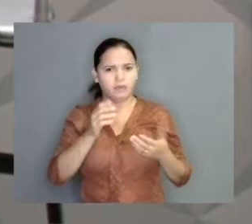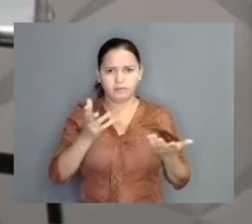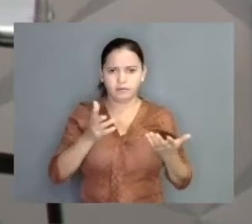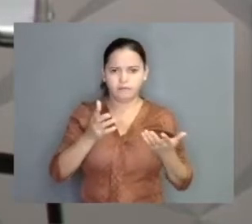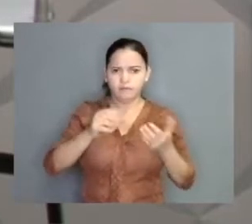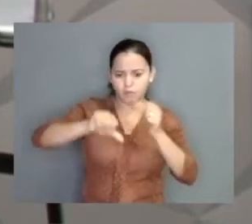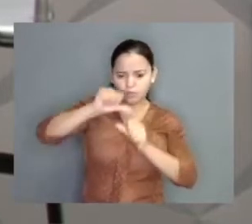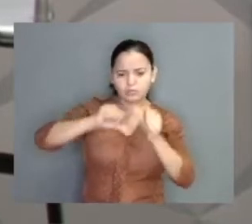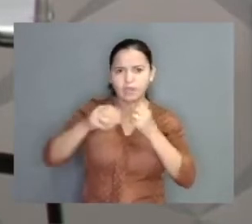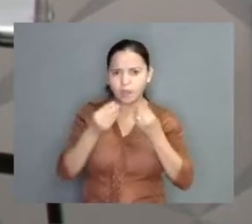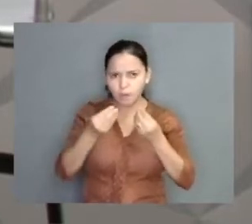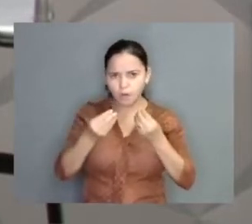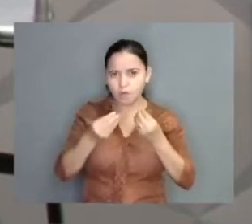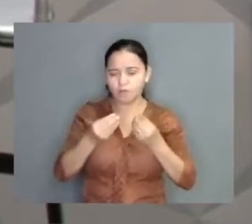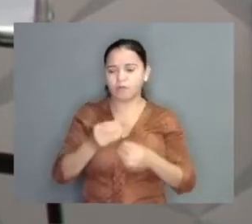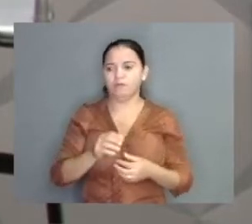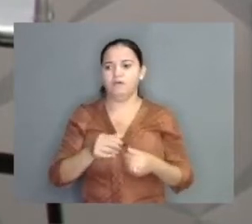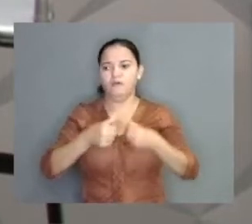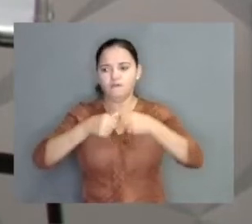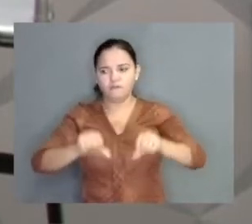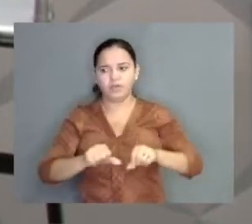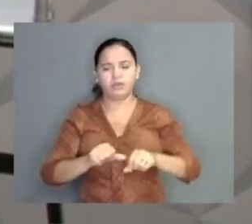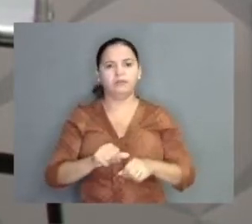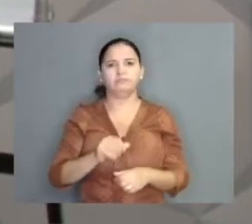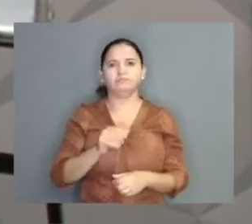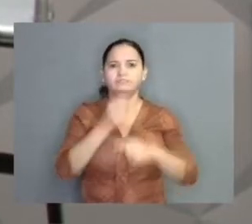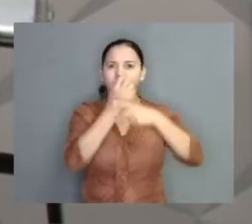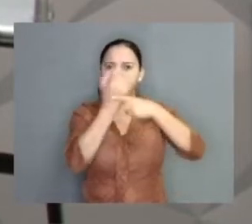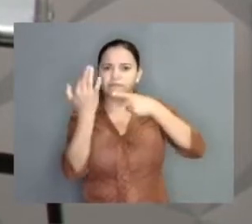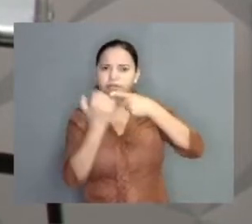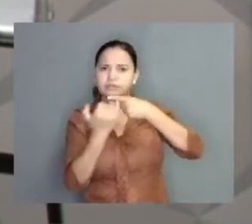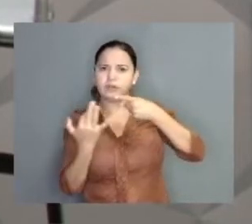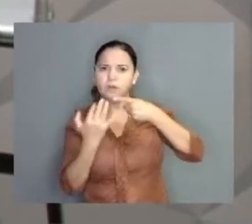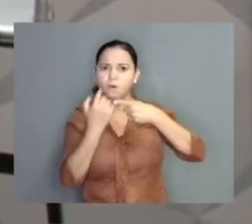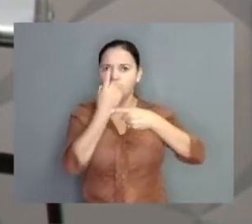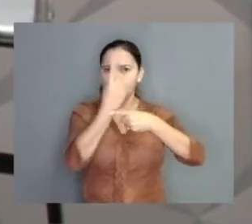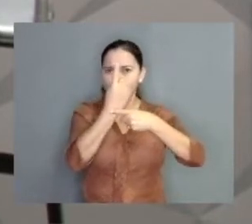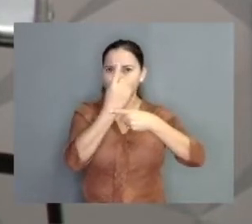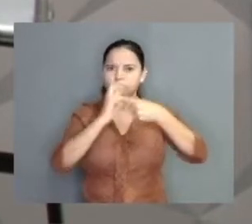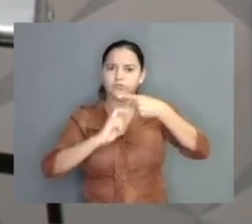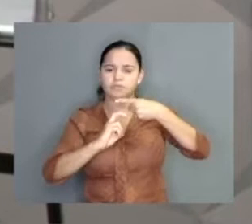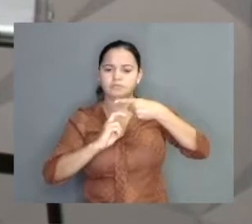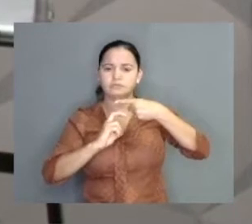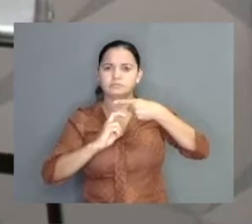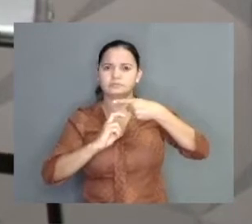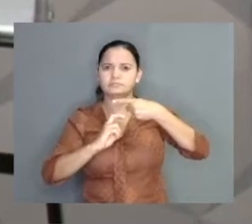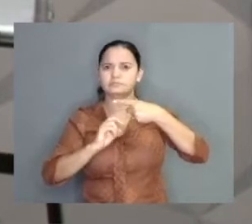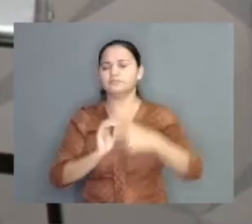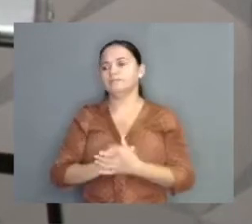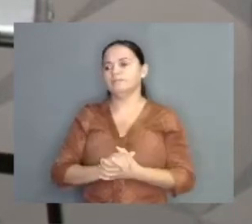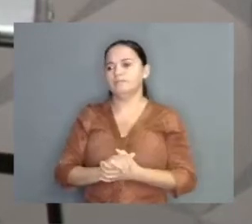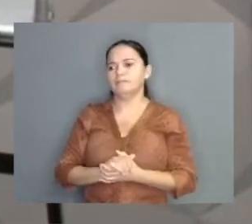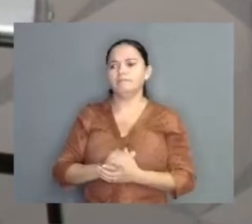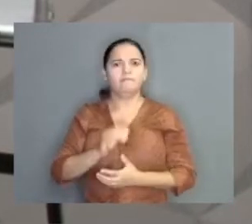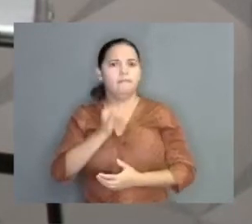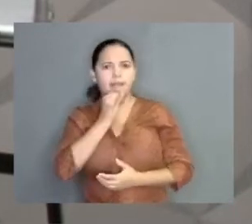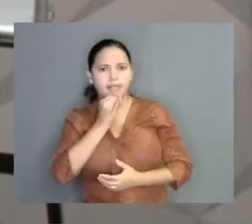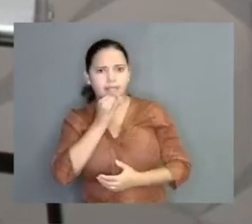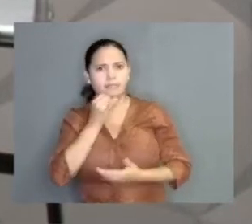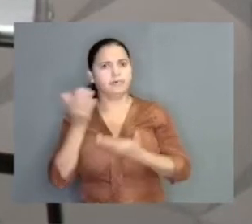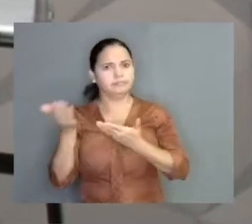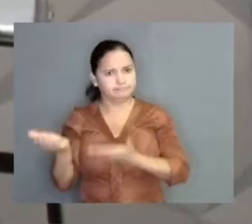vira 1 sobre 5. Então, dessa maneira, eu acabei